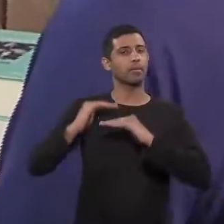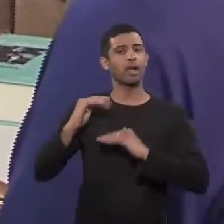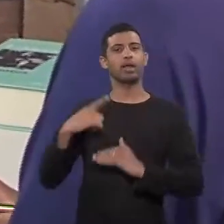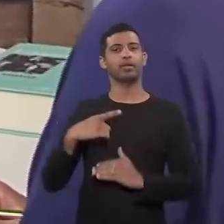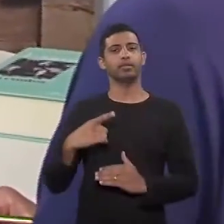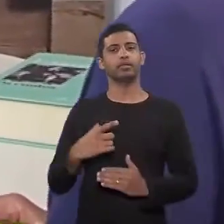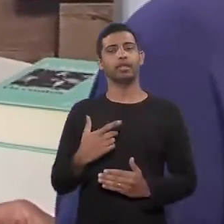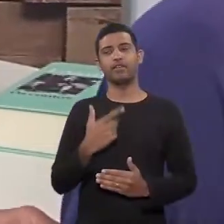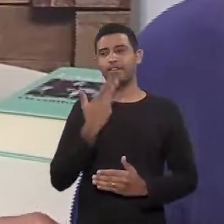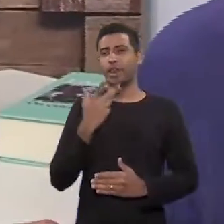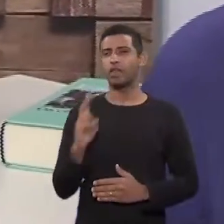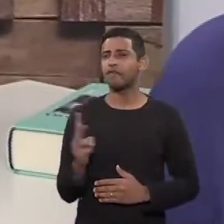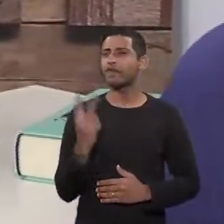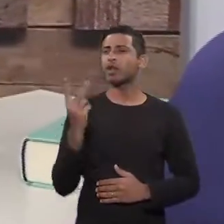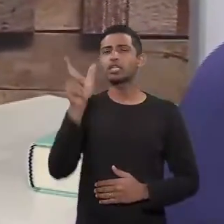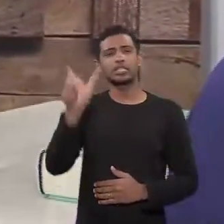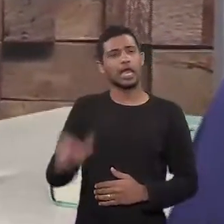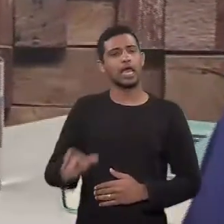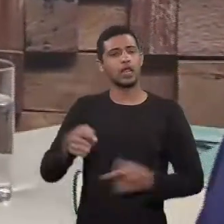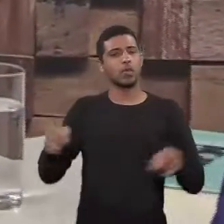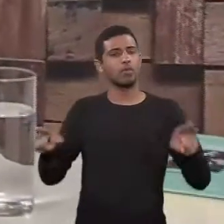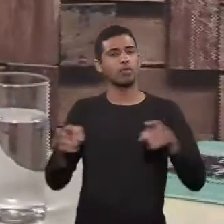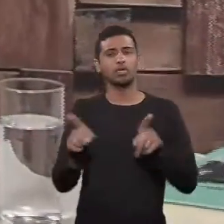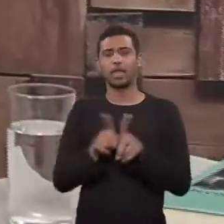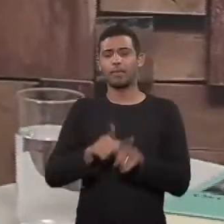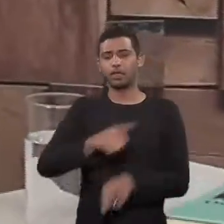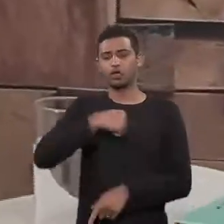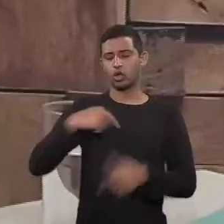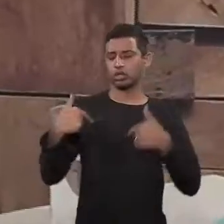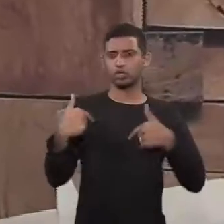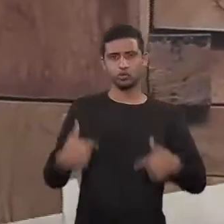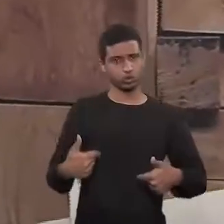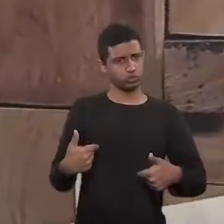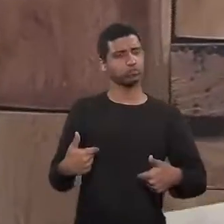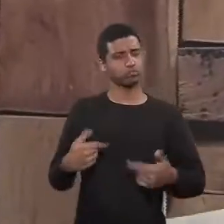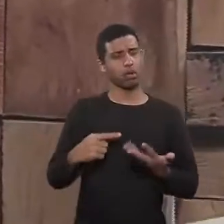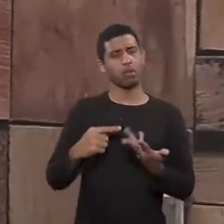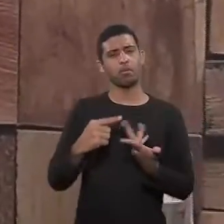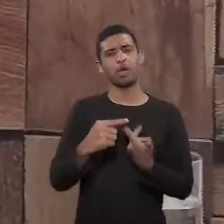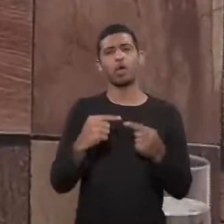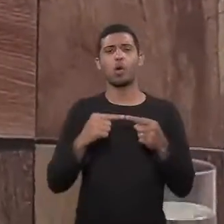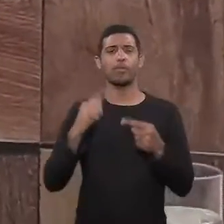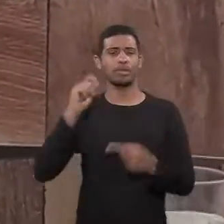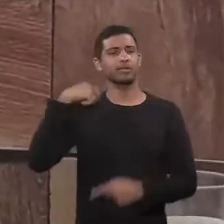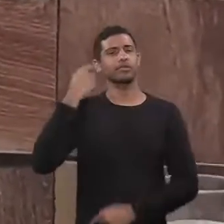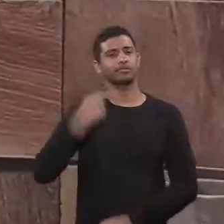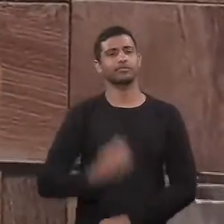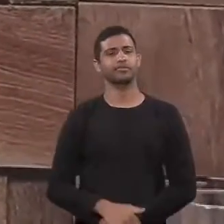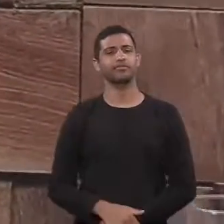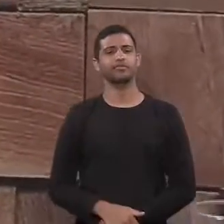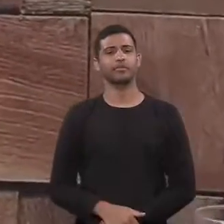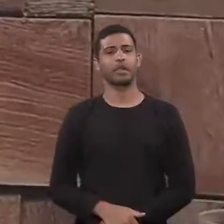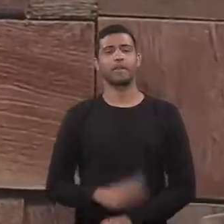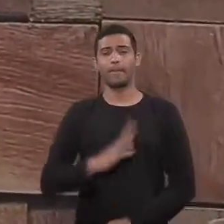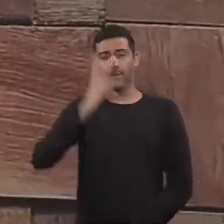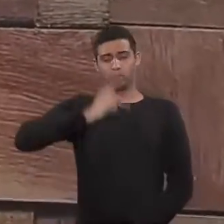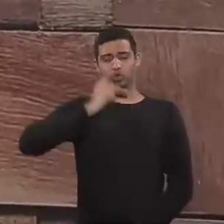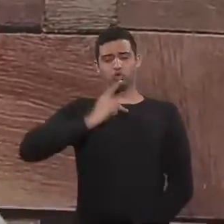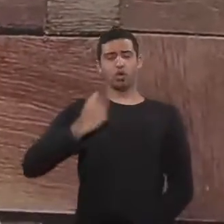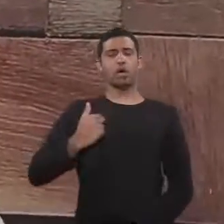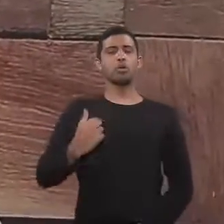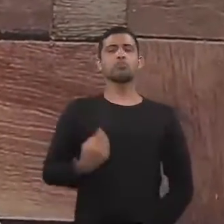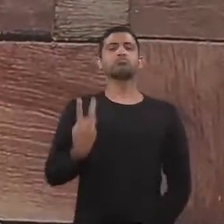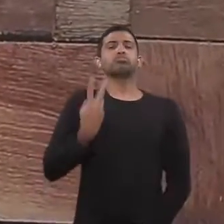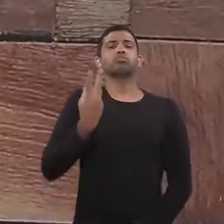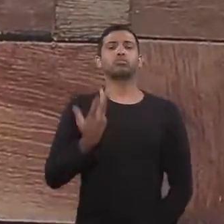músico, até pelas nossas próprias atitudes, né? Como artistas, de nós mesmos nos autovalorizarmos.